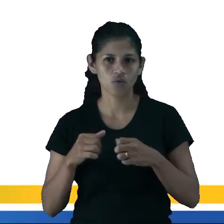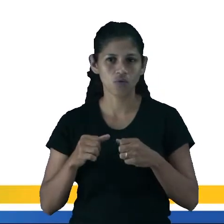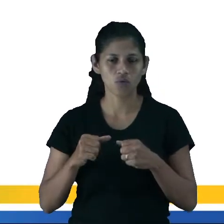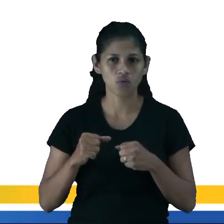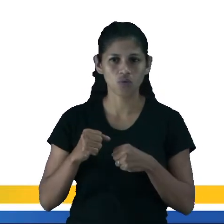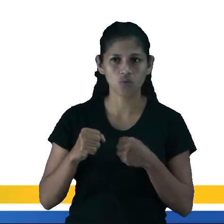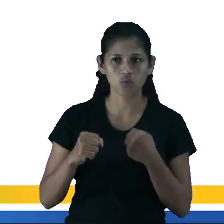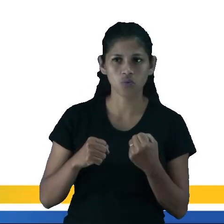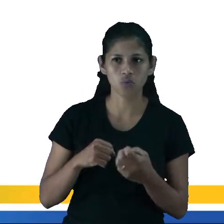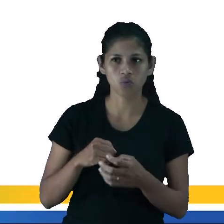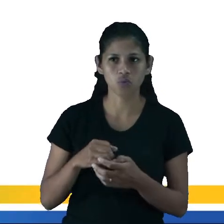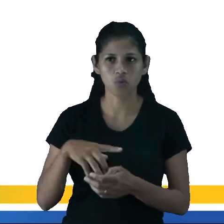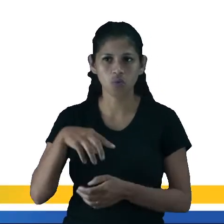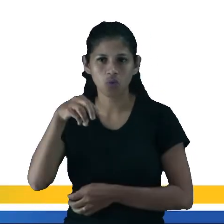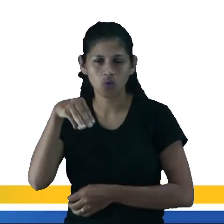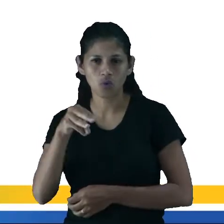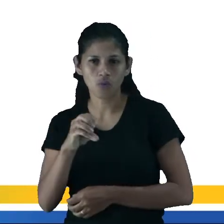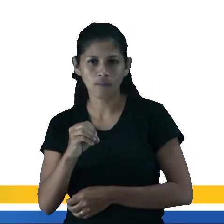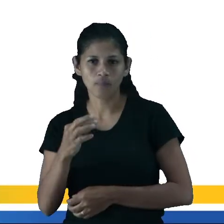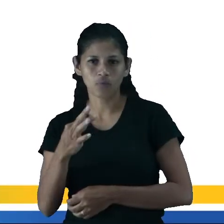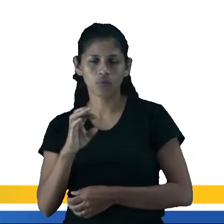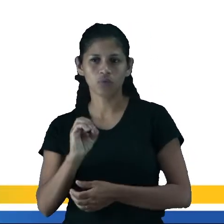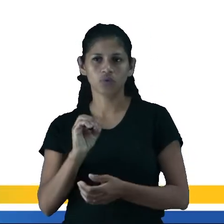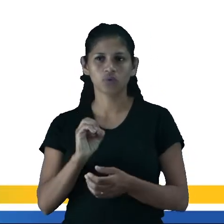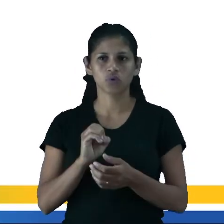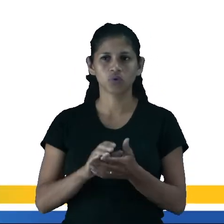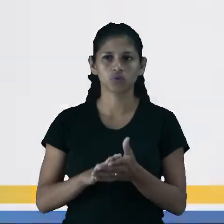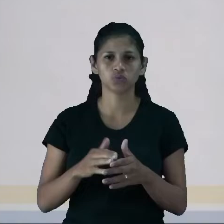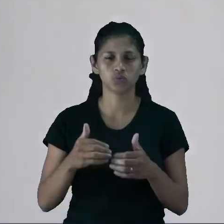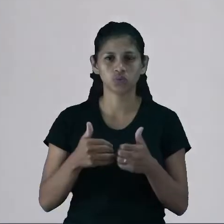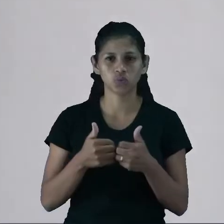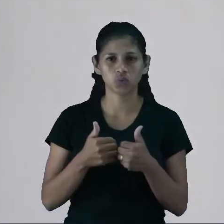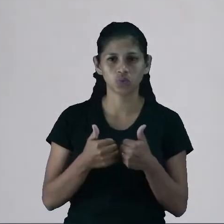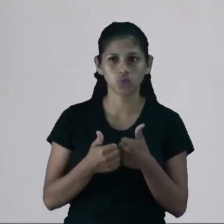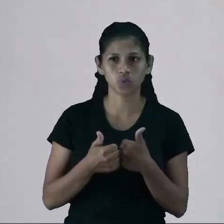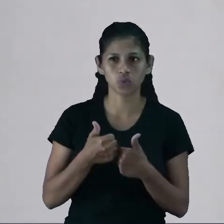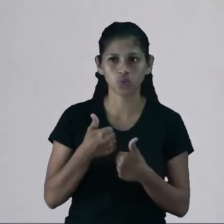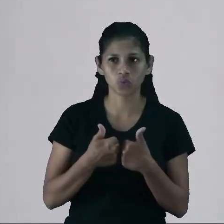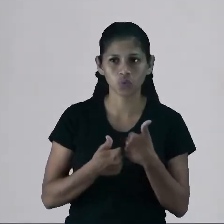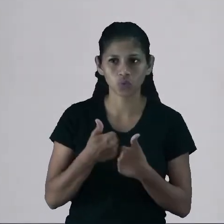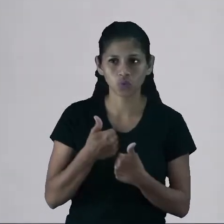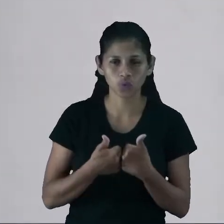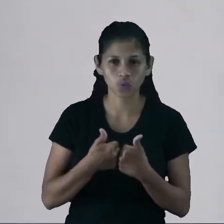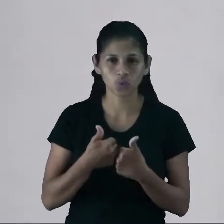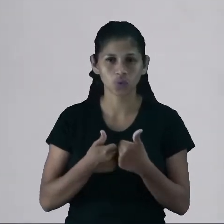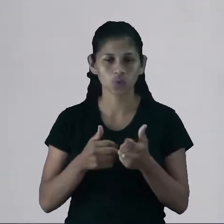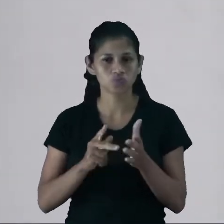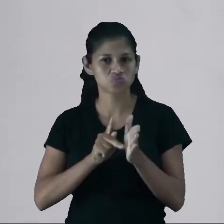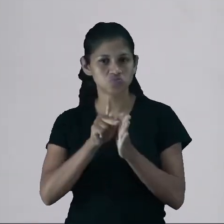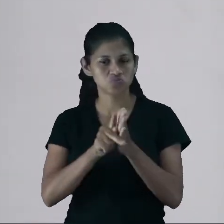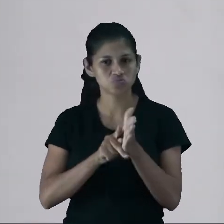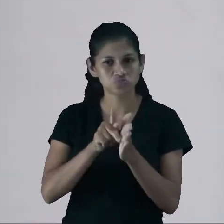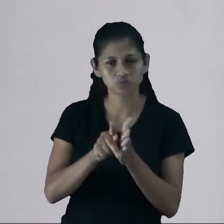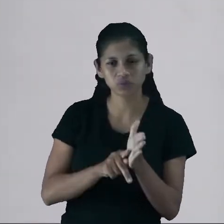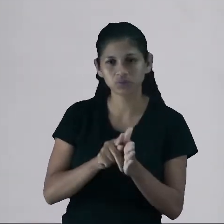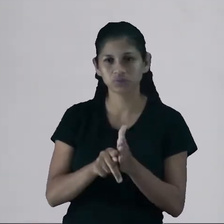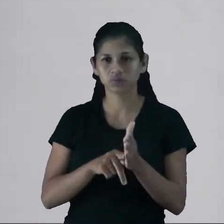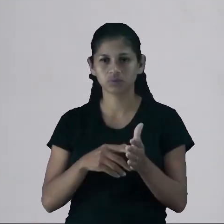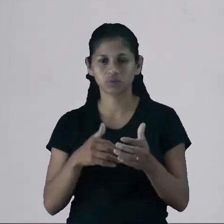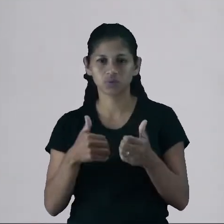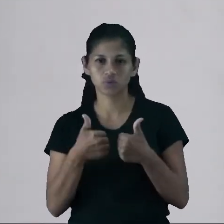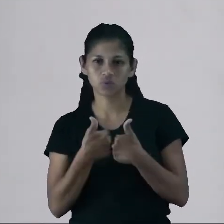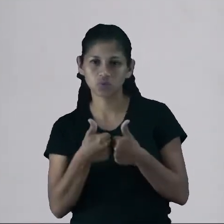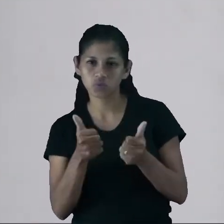coletivos, como ônibus, metrôs e etc. Então, o que seria, em resumo, essa mobilidade? Mobilidade, ela